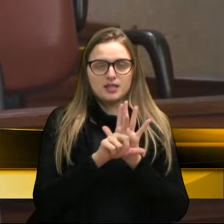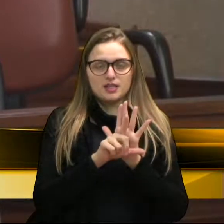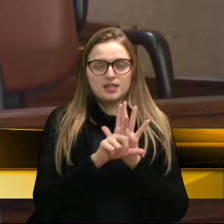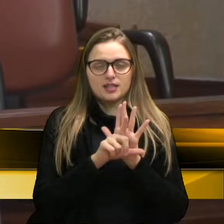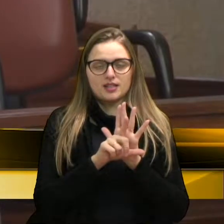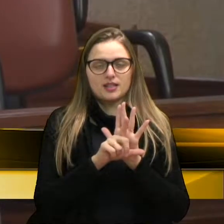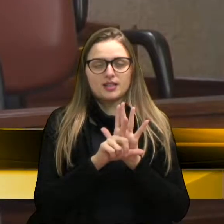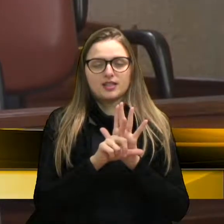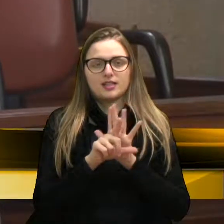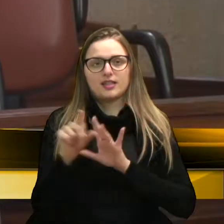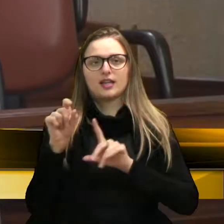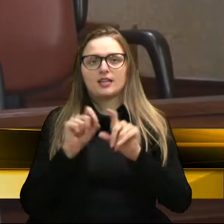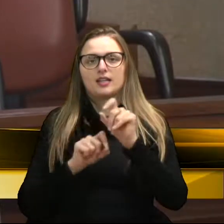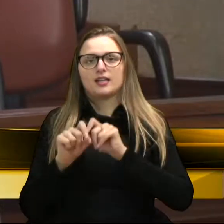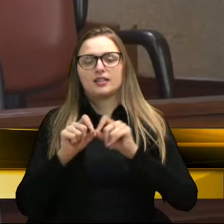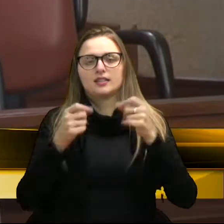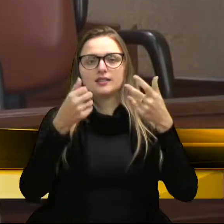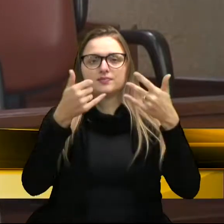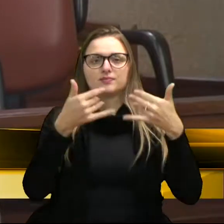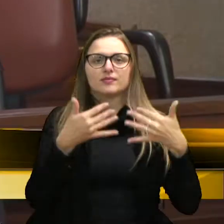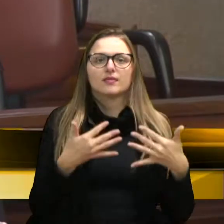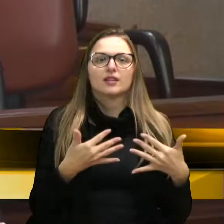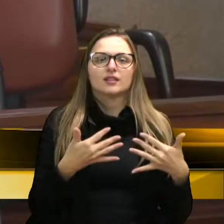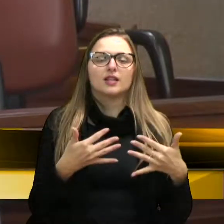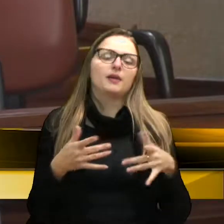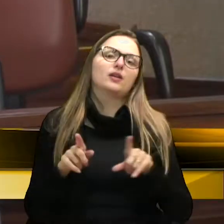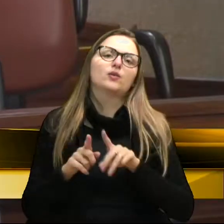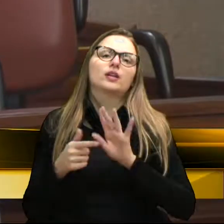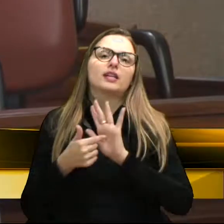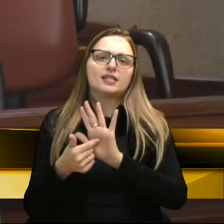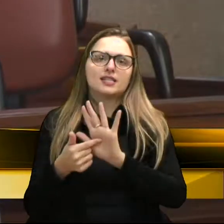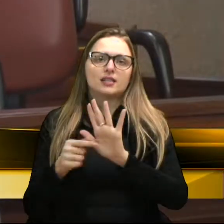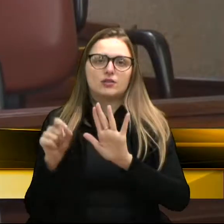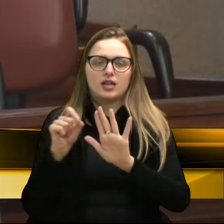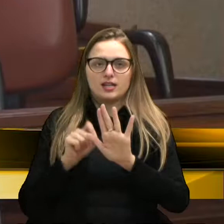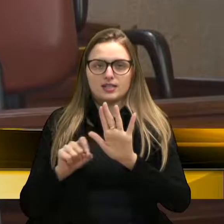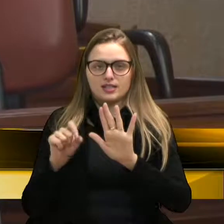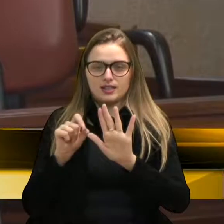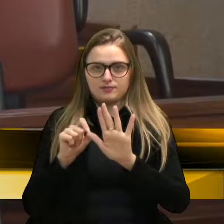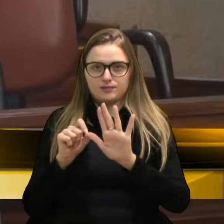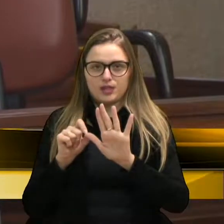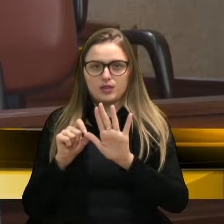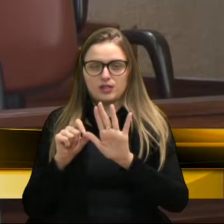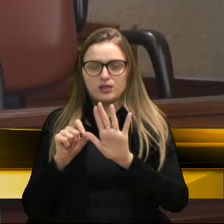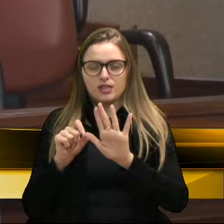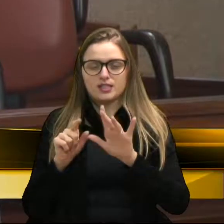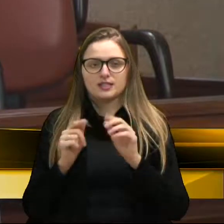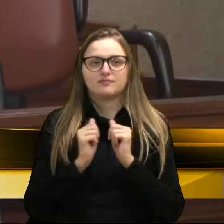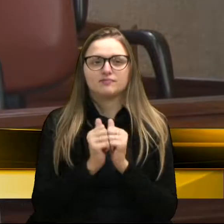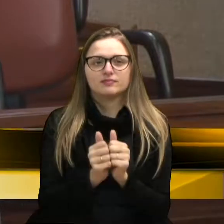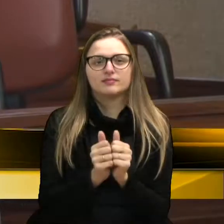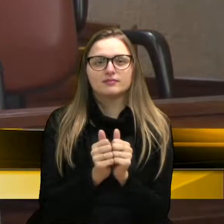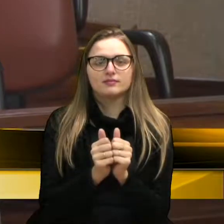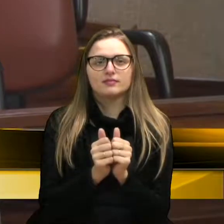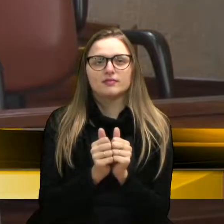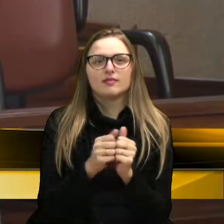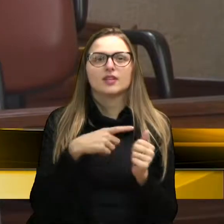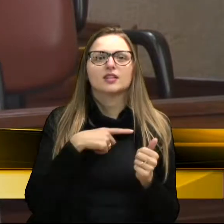do exposto, denota-se que o projeto de lei incorre em vício material por afronta ao princípio da legalidade e